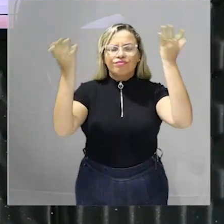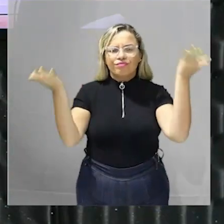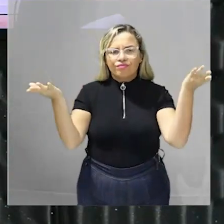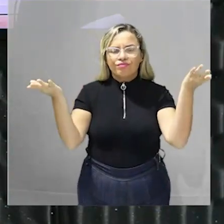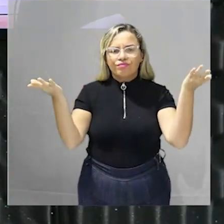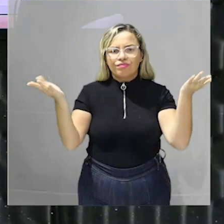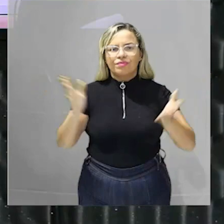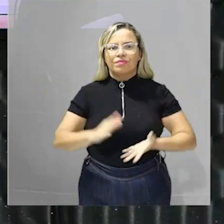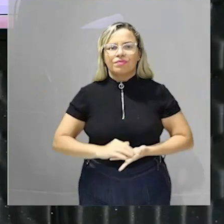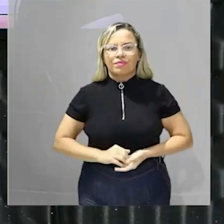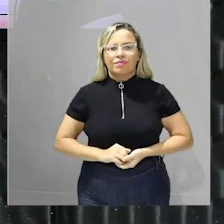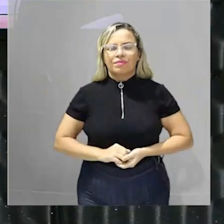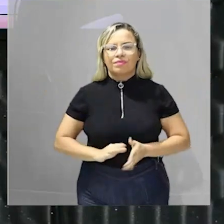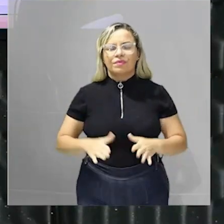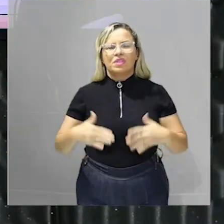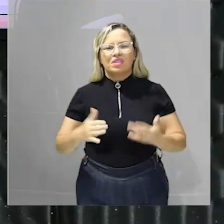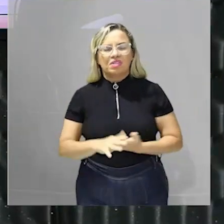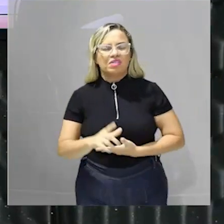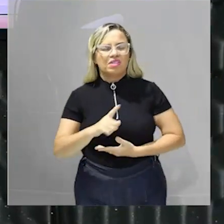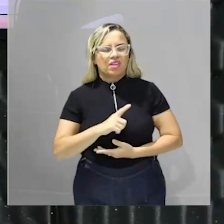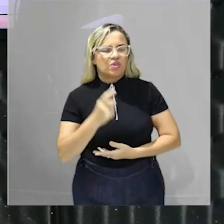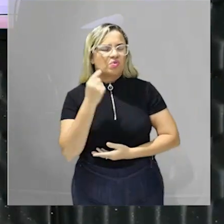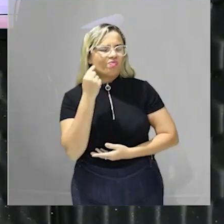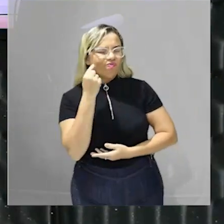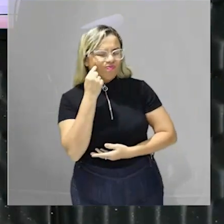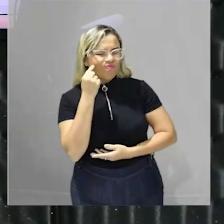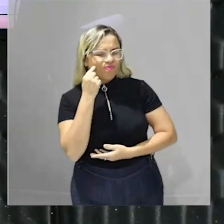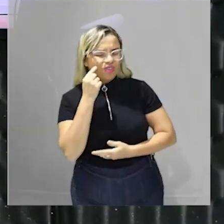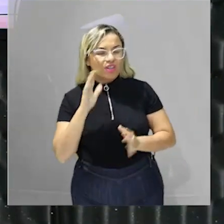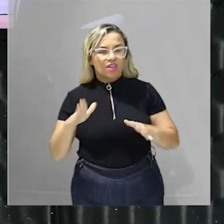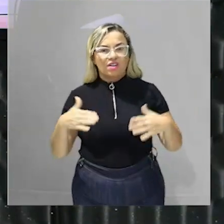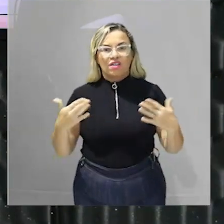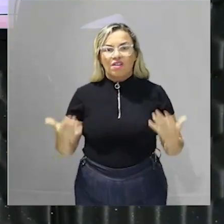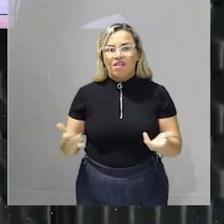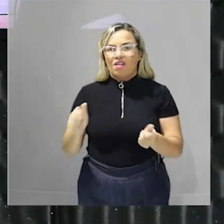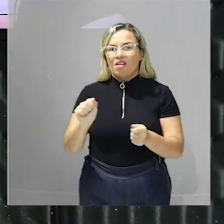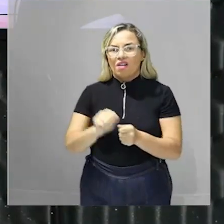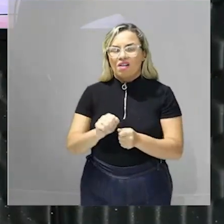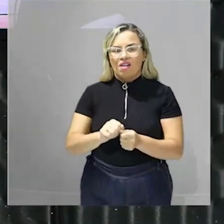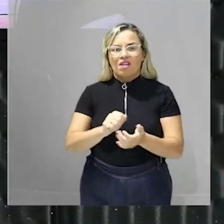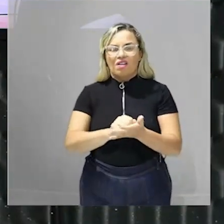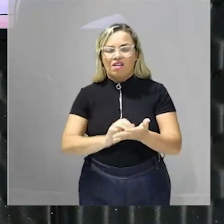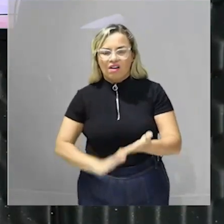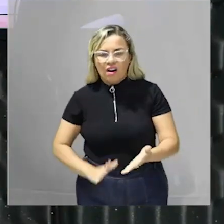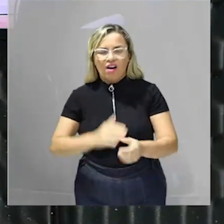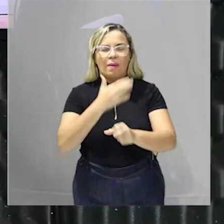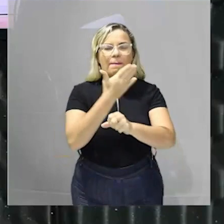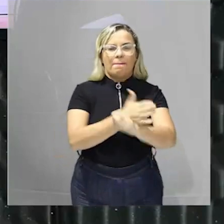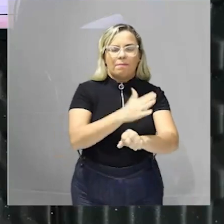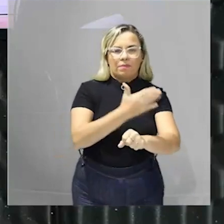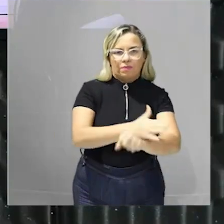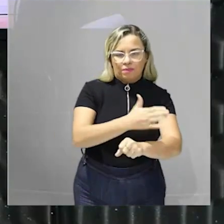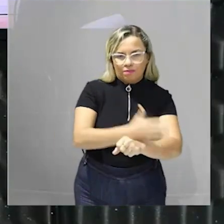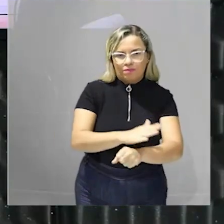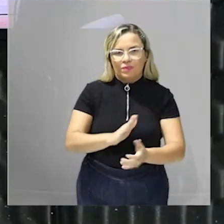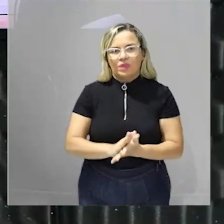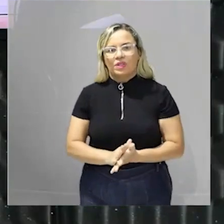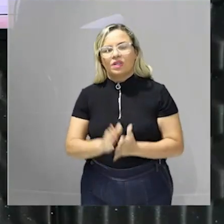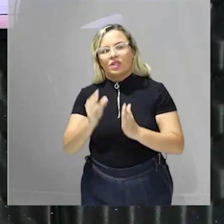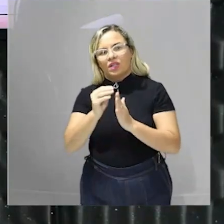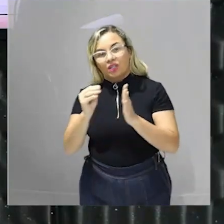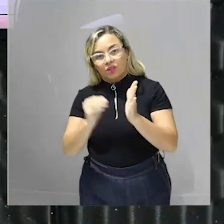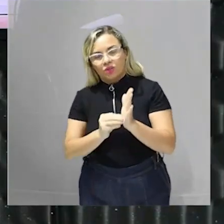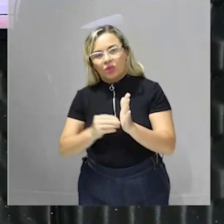Que vocês têm dúvidas sem vocês fazerem atividades para praticar aquela aula teórica que